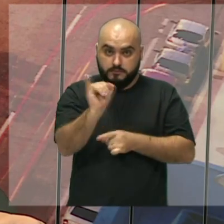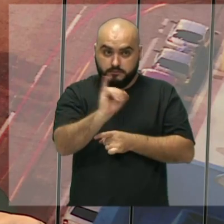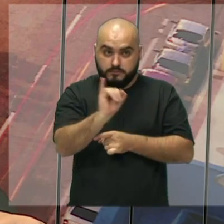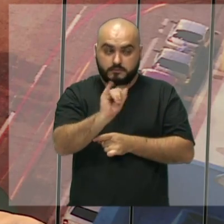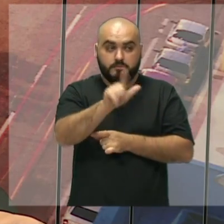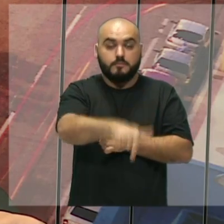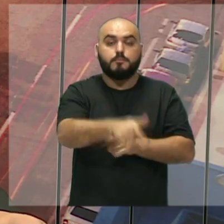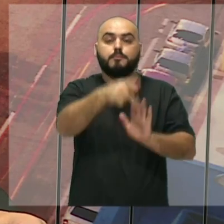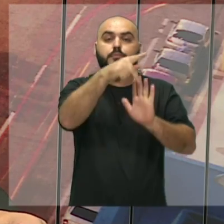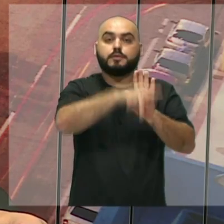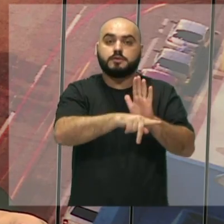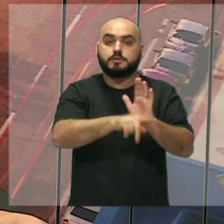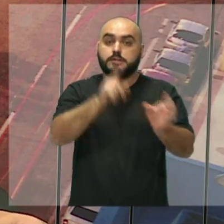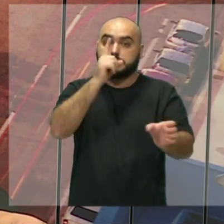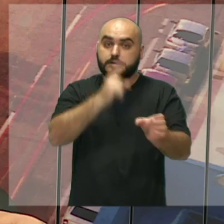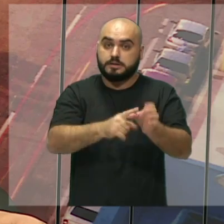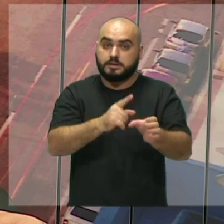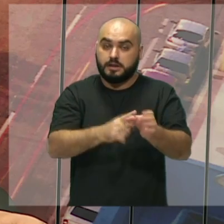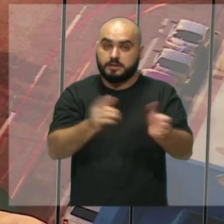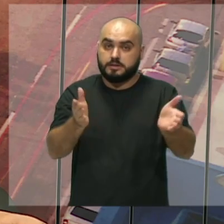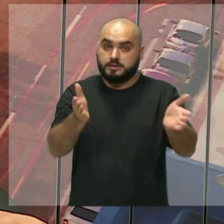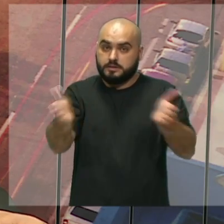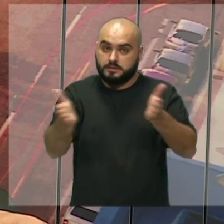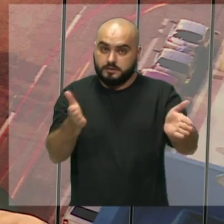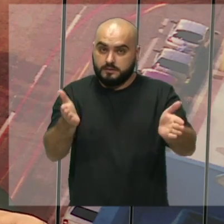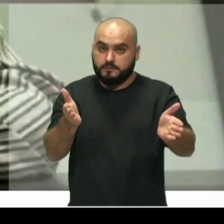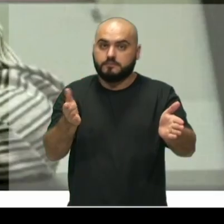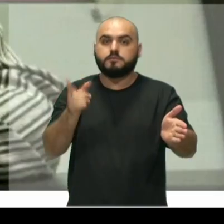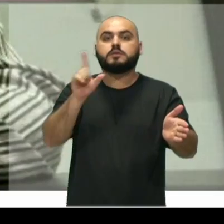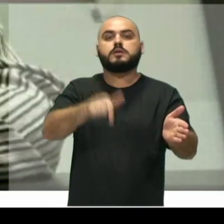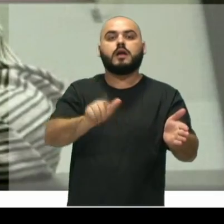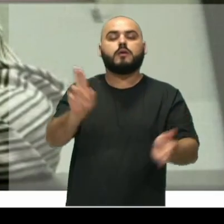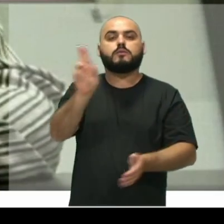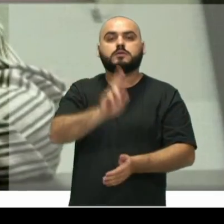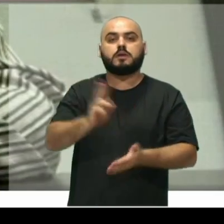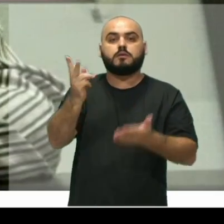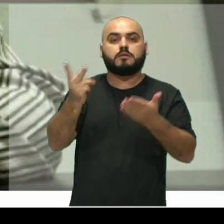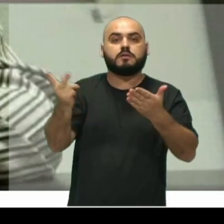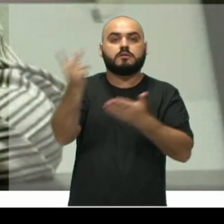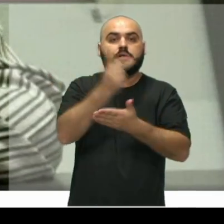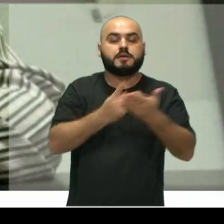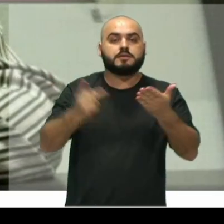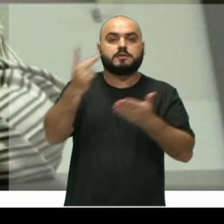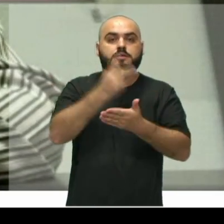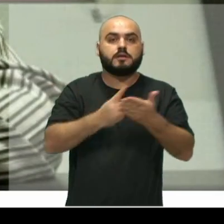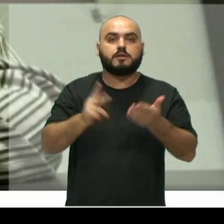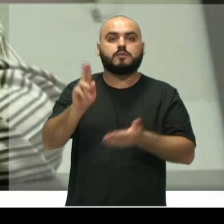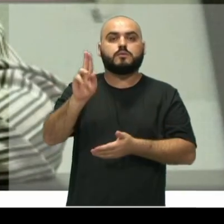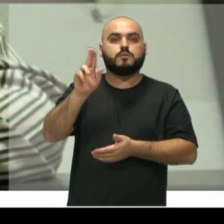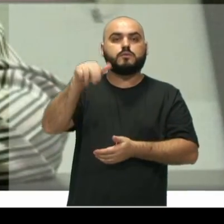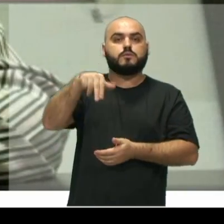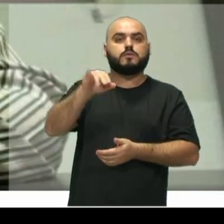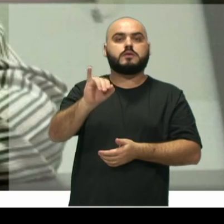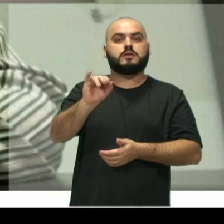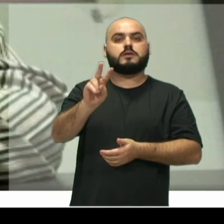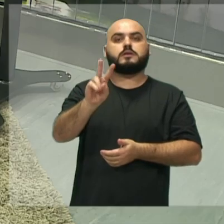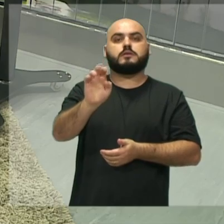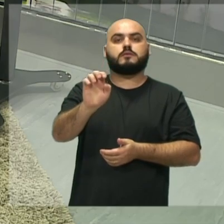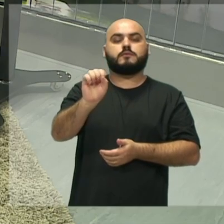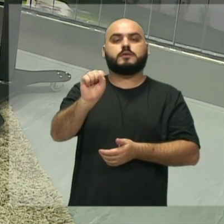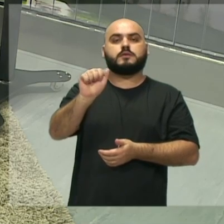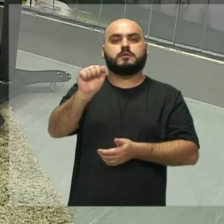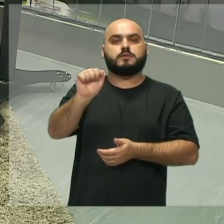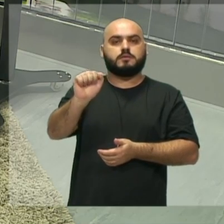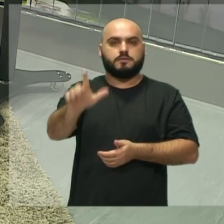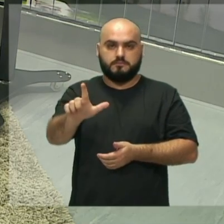e buscando um desenho universal, né? O uso, né, coletivo ao conceito desenho universal, e isso